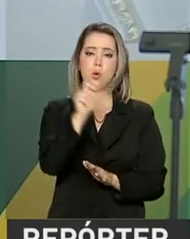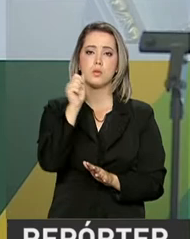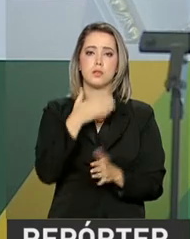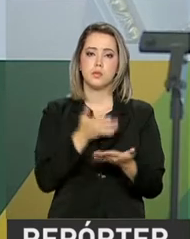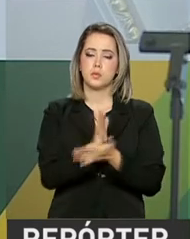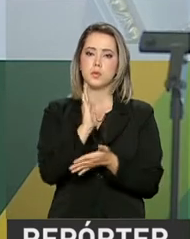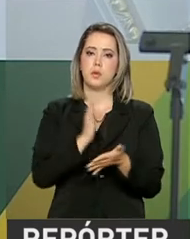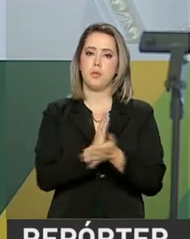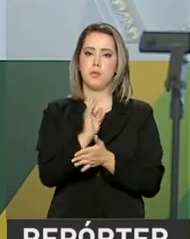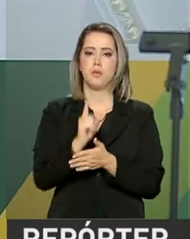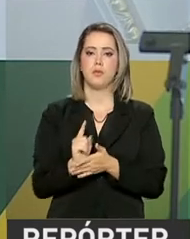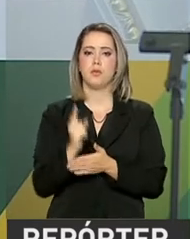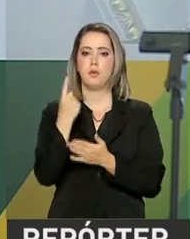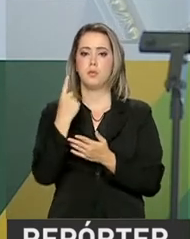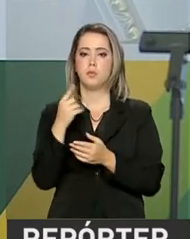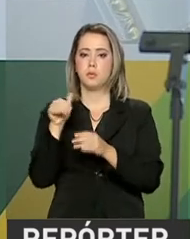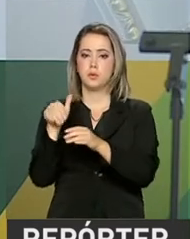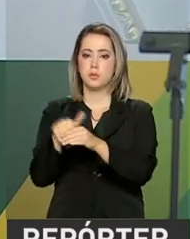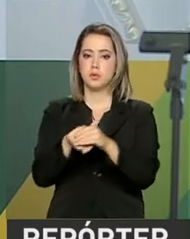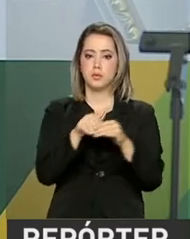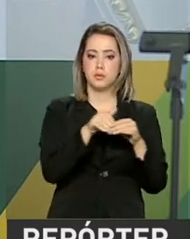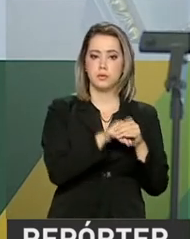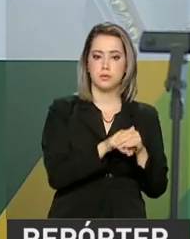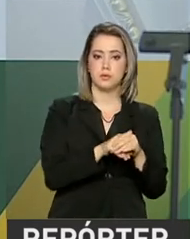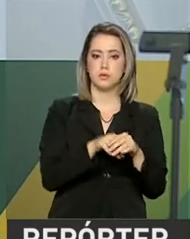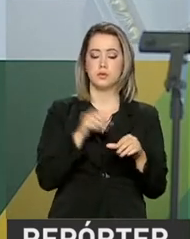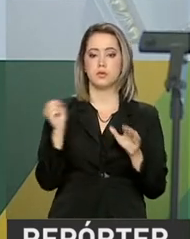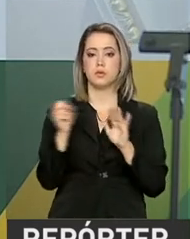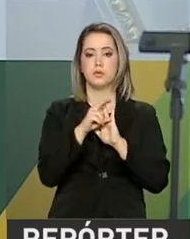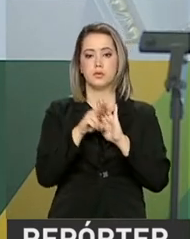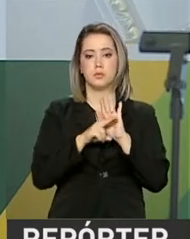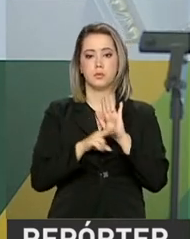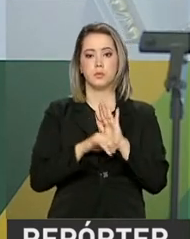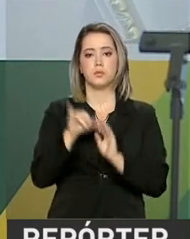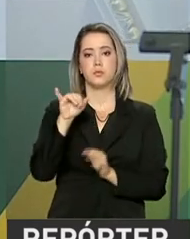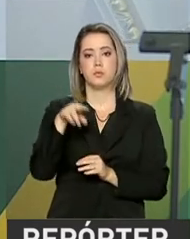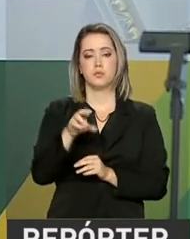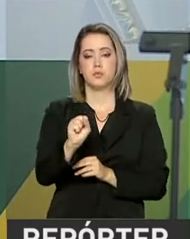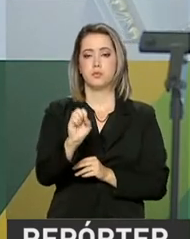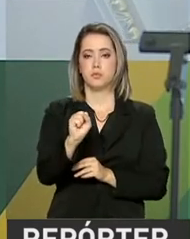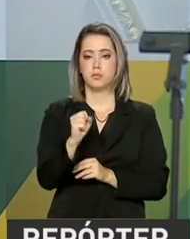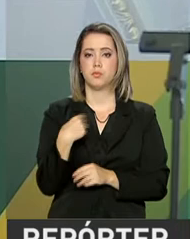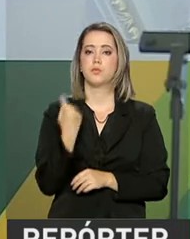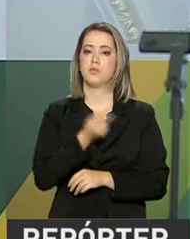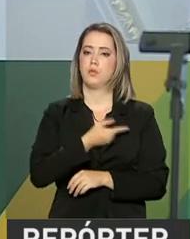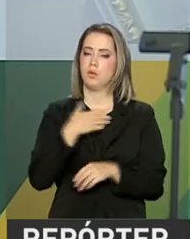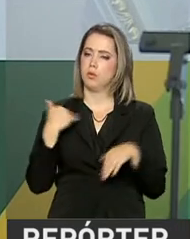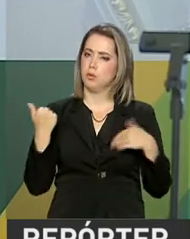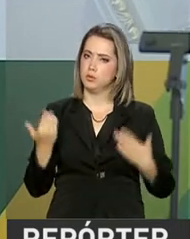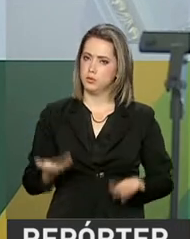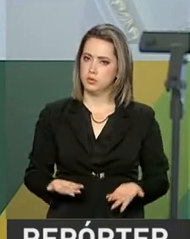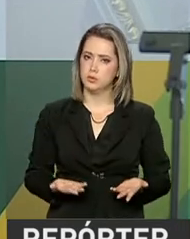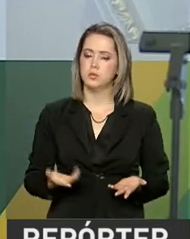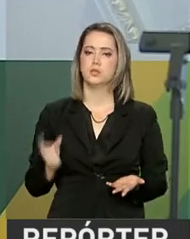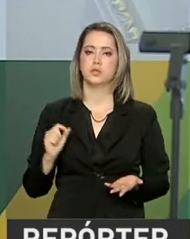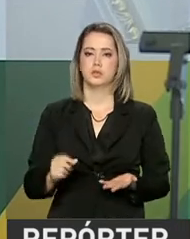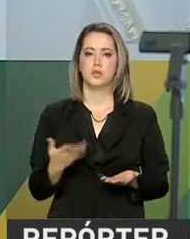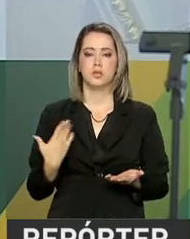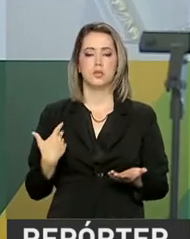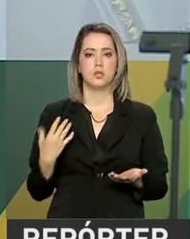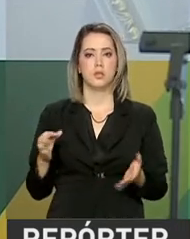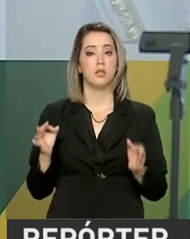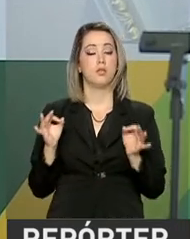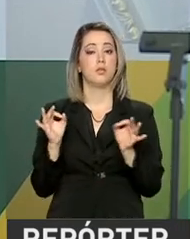pelo menos o primeiro turno da reforma previdenciária e nós portanto nós vamos completar